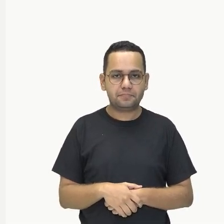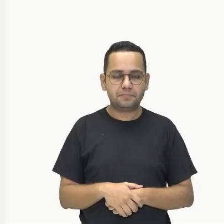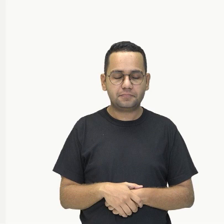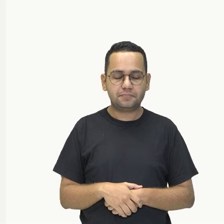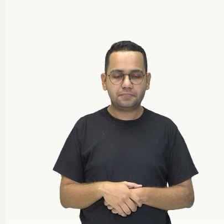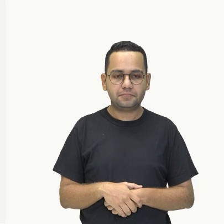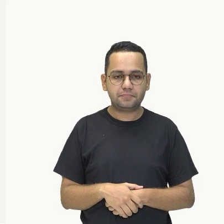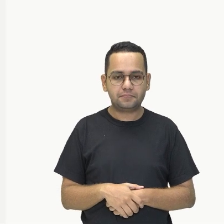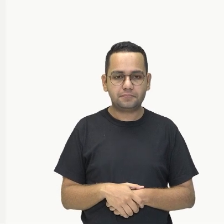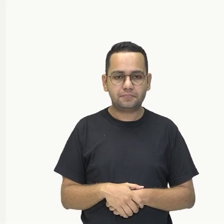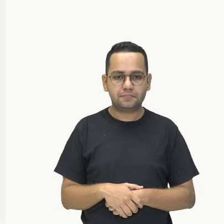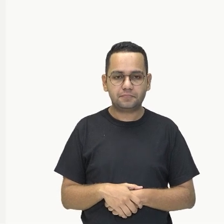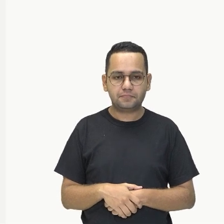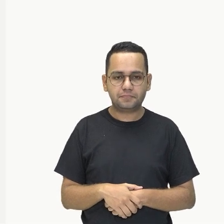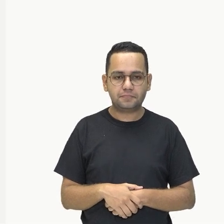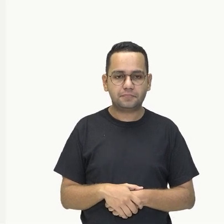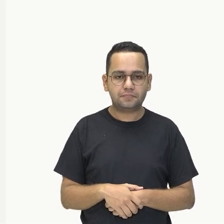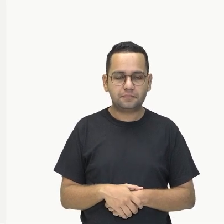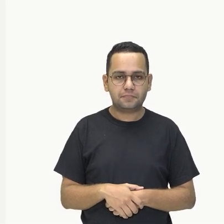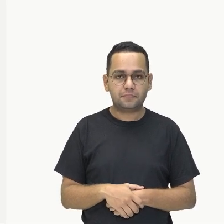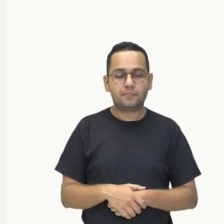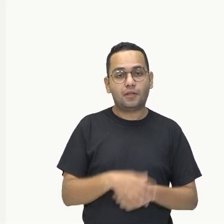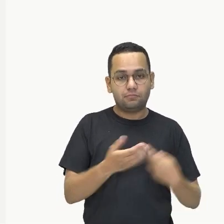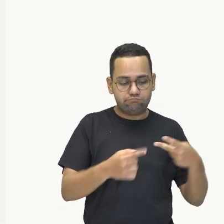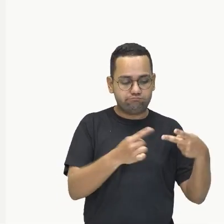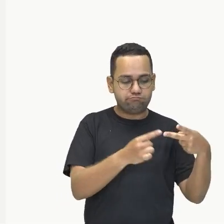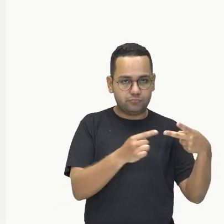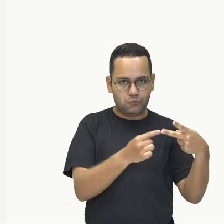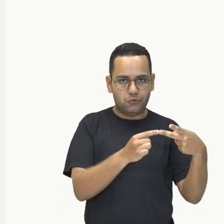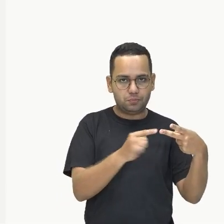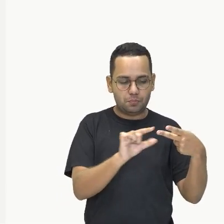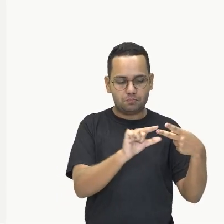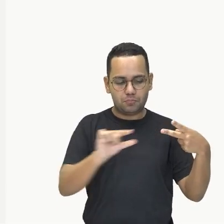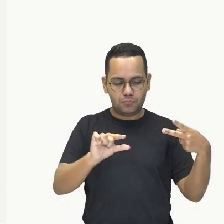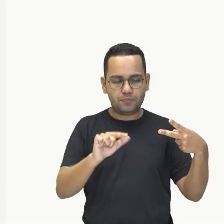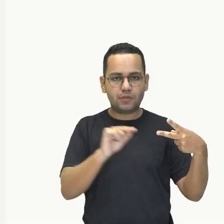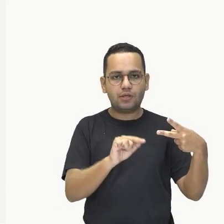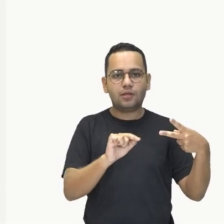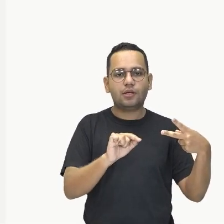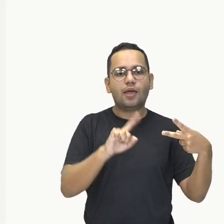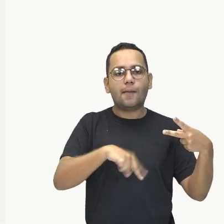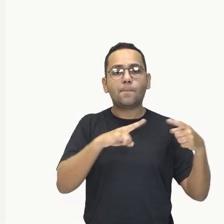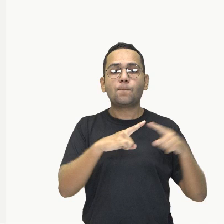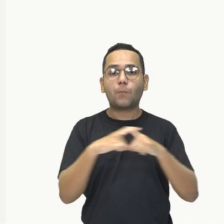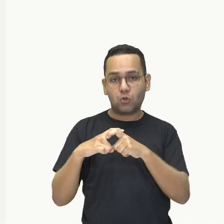aí 9z mais 3y é o nosso polinômio.